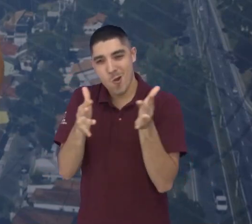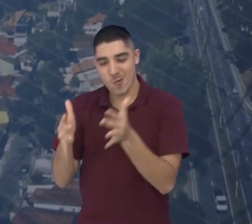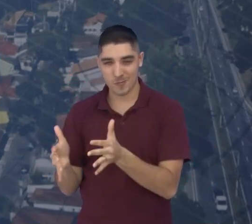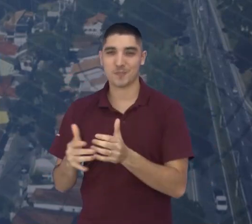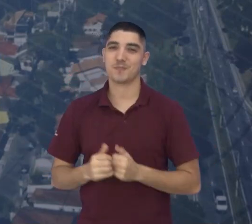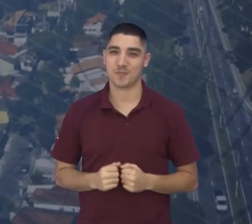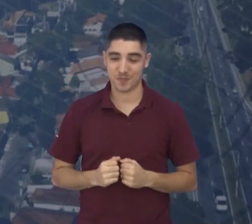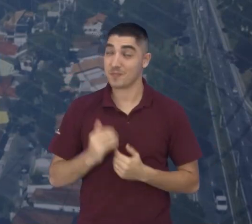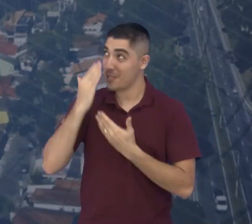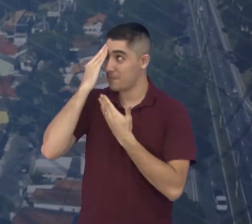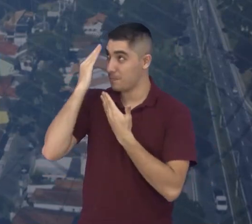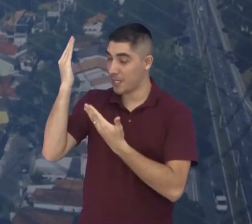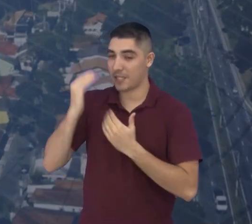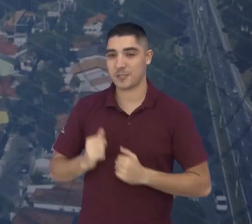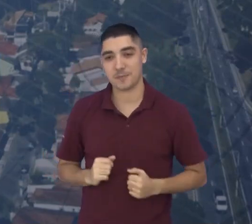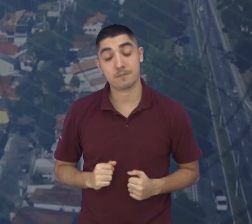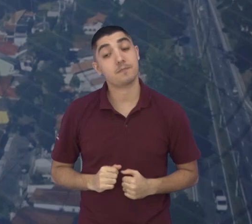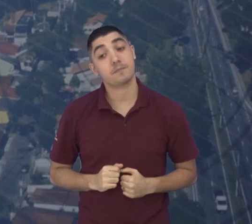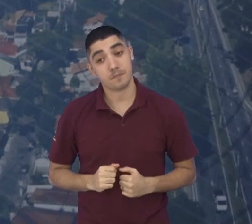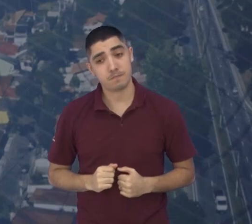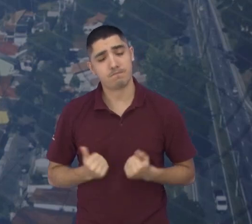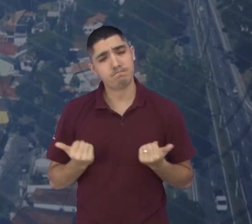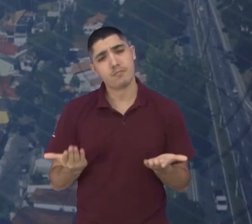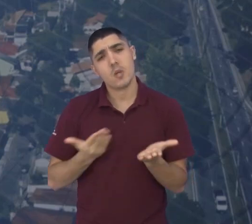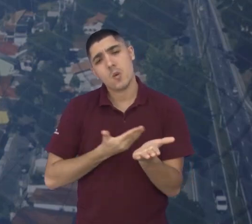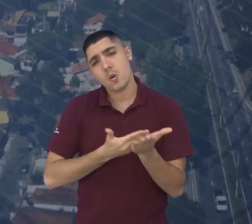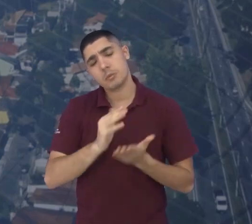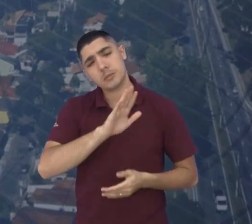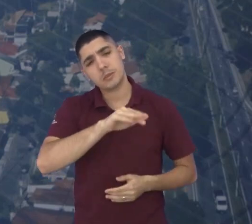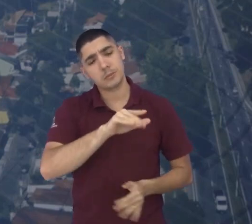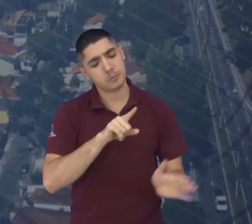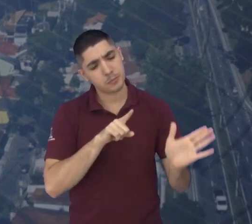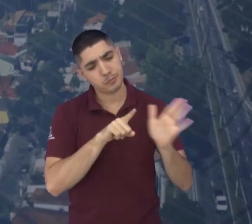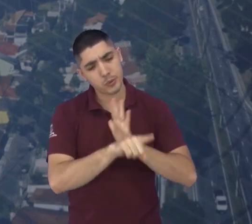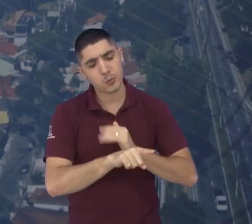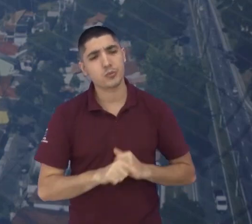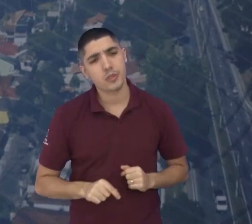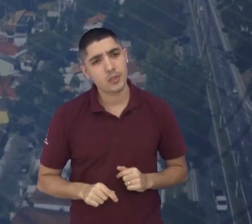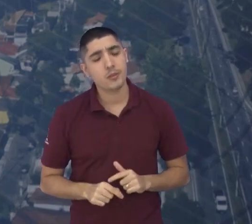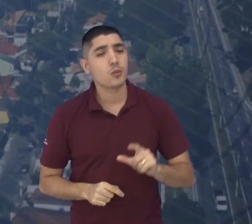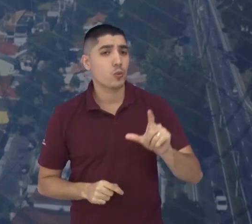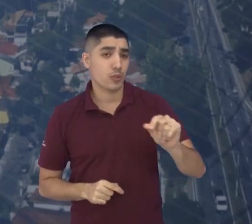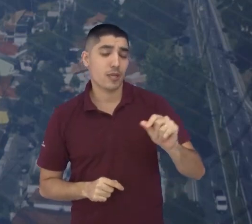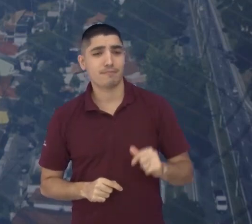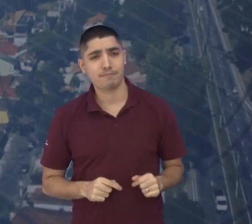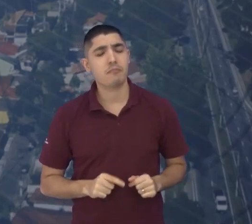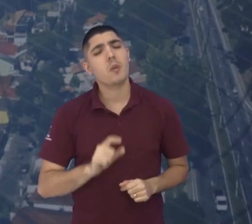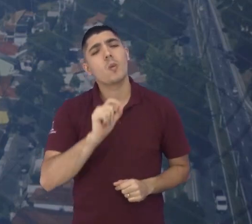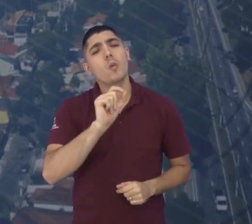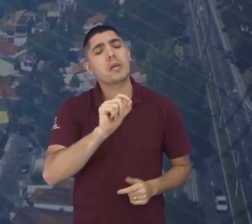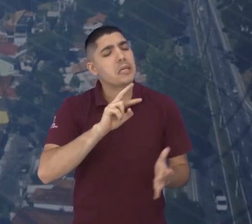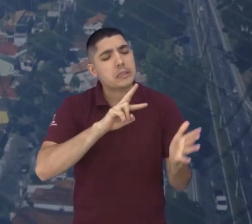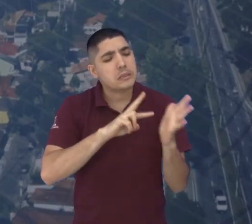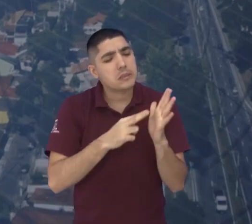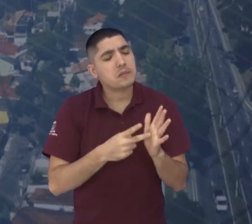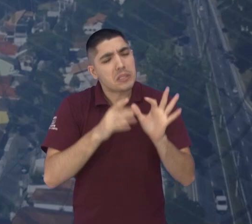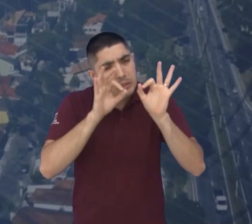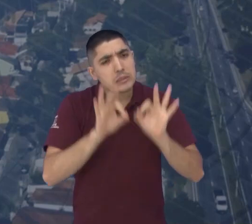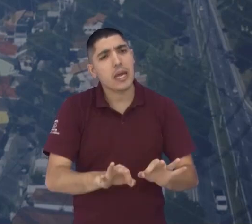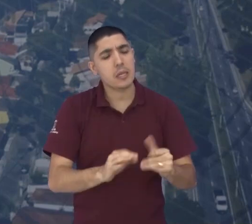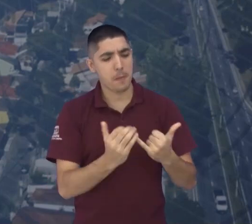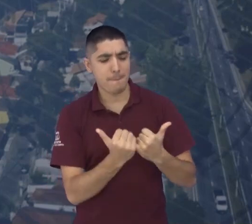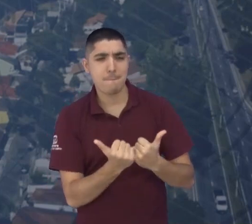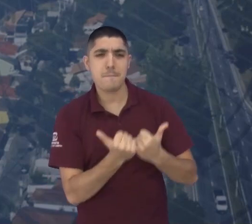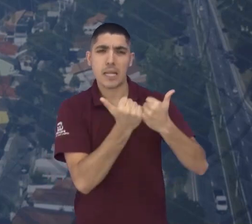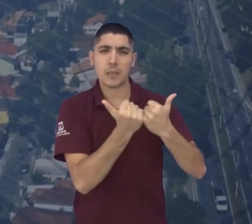hoje. Bom, quero começar, então, Robson, indo para a pergunta mais comum. O que, de fato, é um